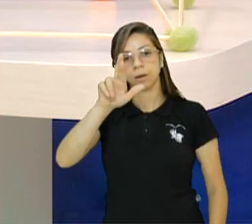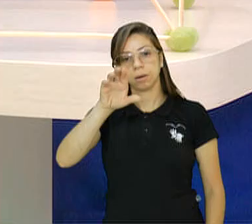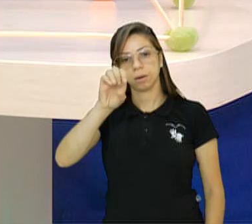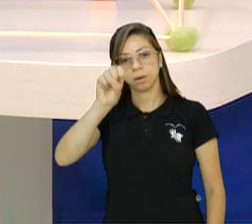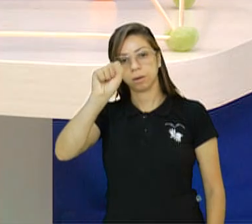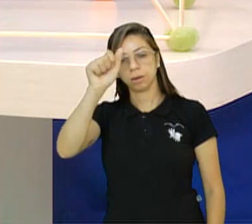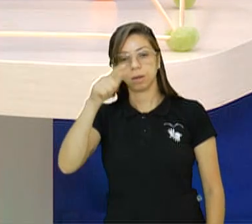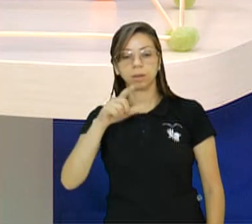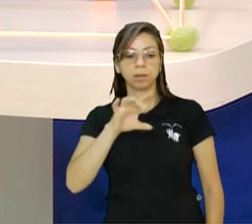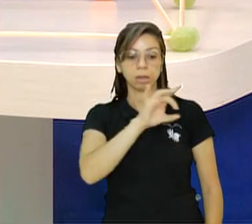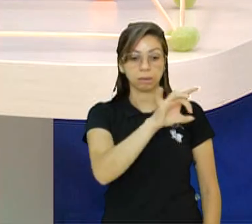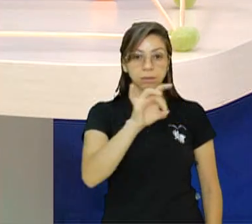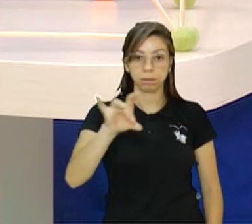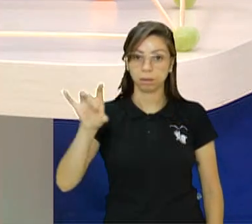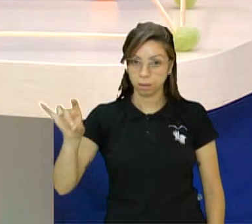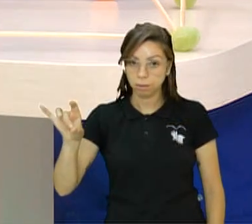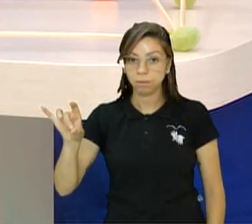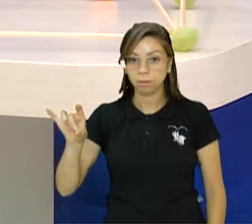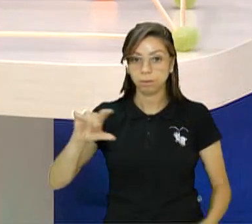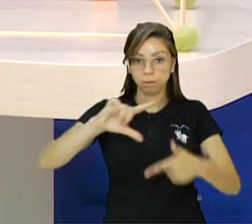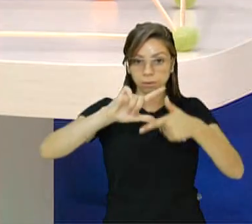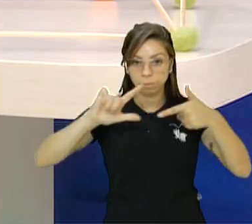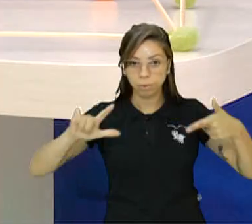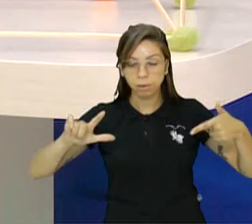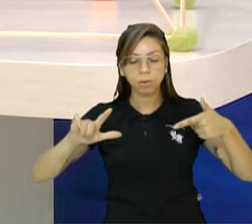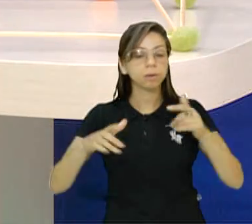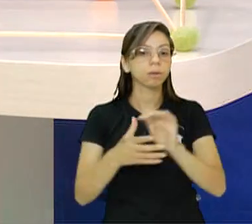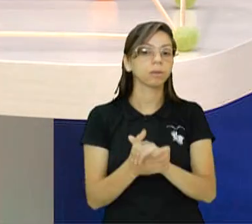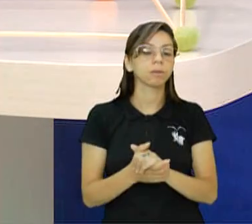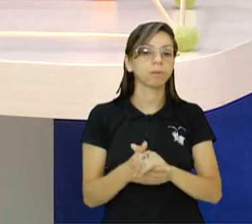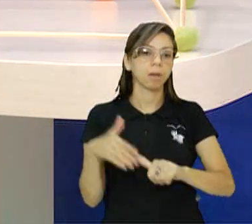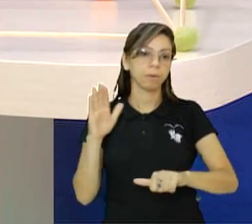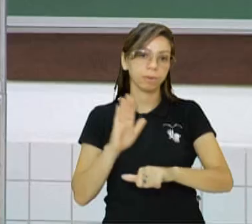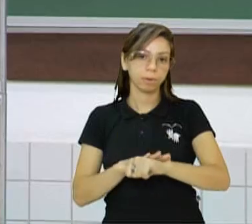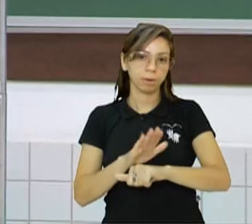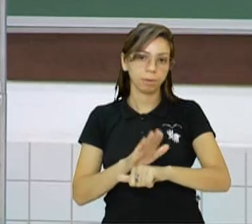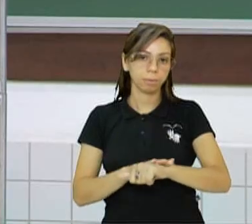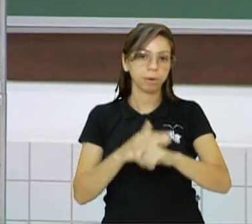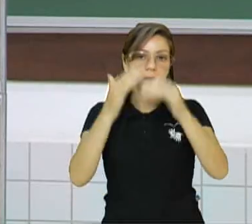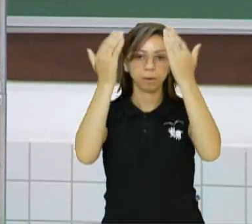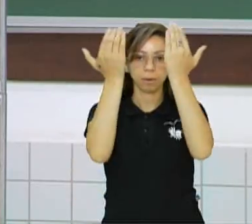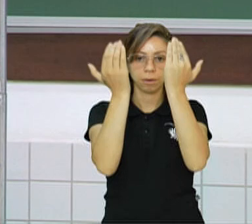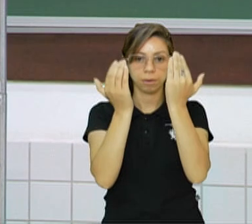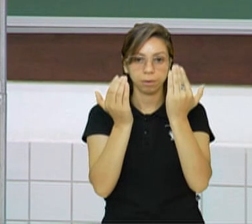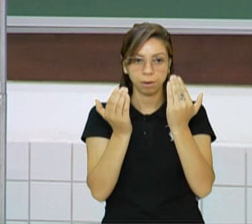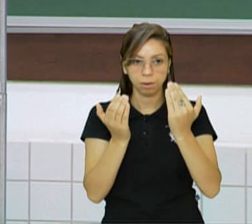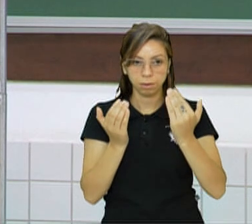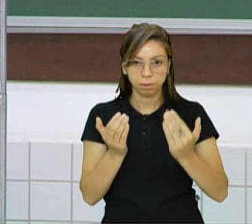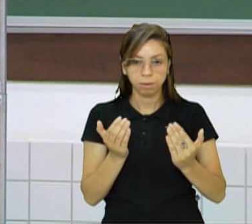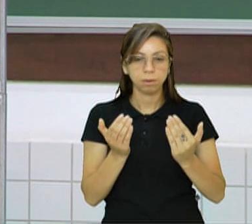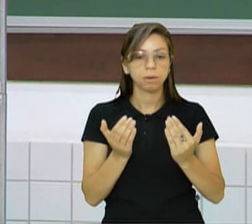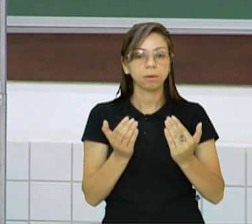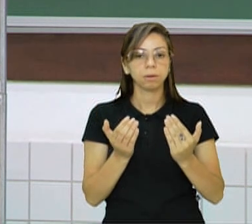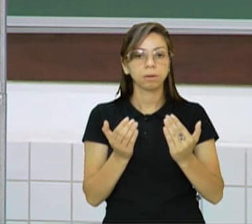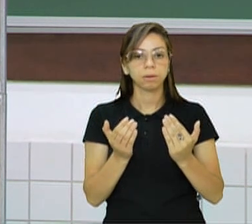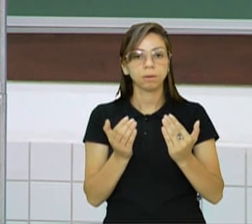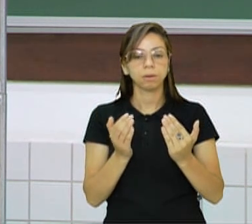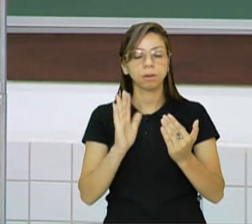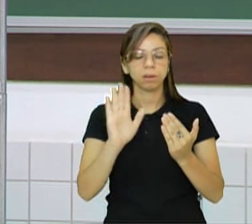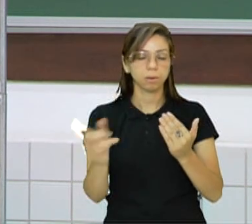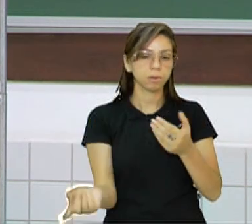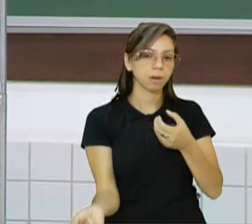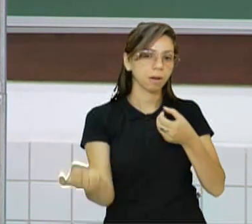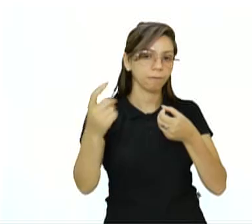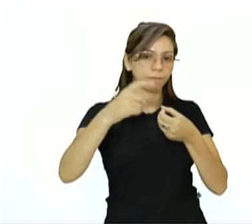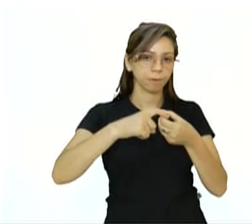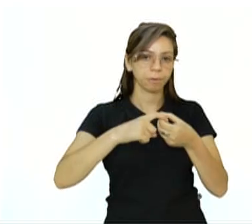cada poliedro, tranquilo? Eu vou dar um tempinho para vocês analisarem esses poliedros aqui e daqui a pouco